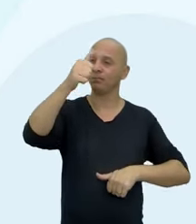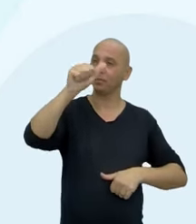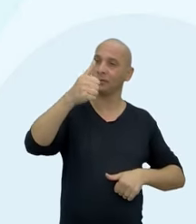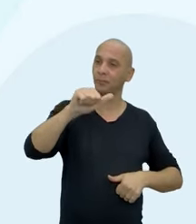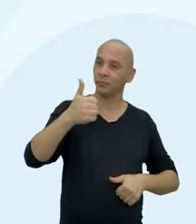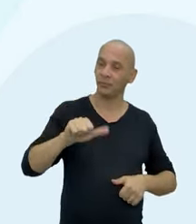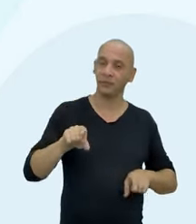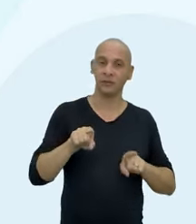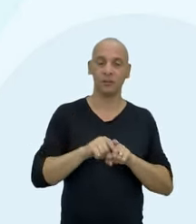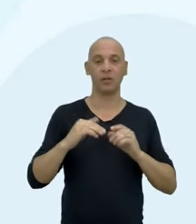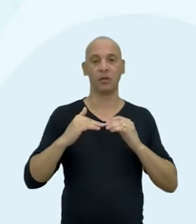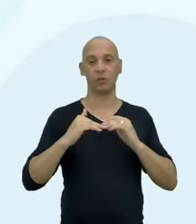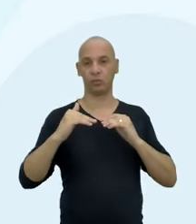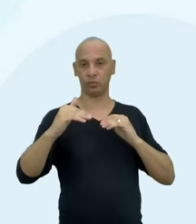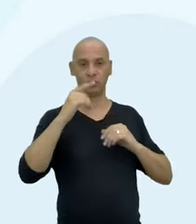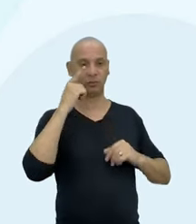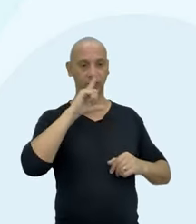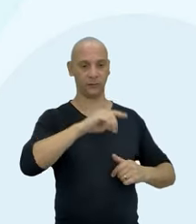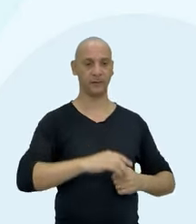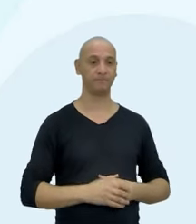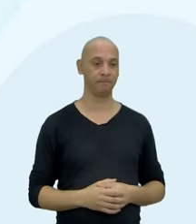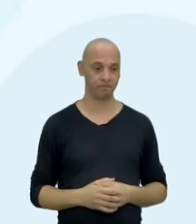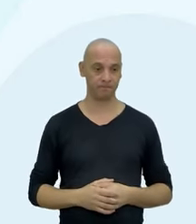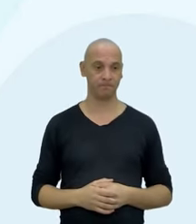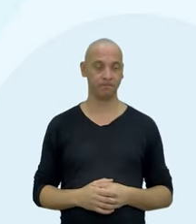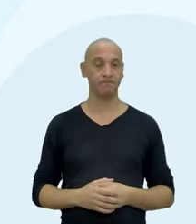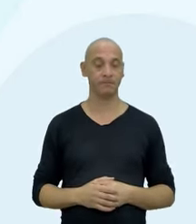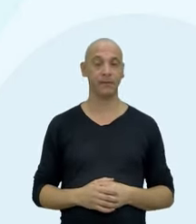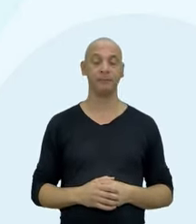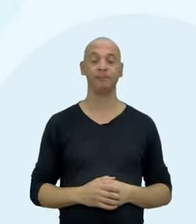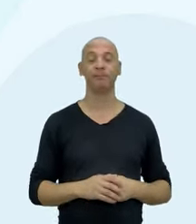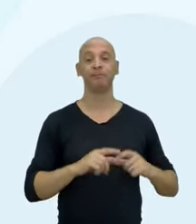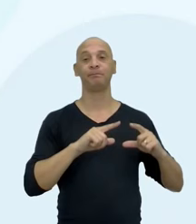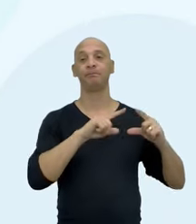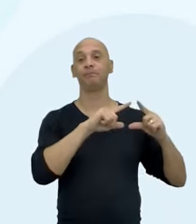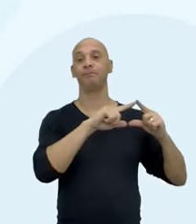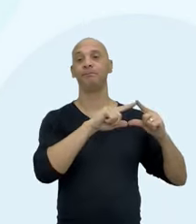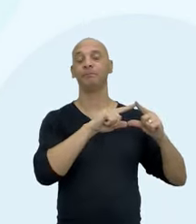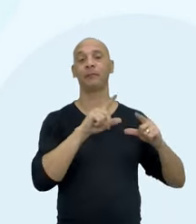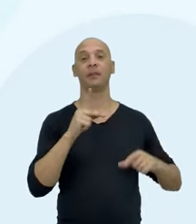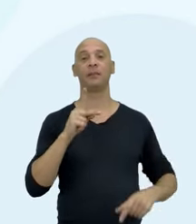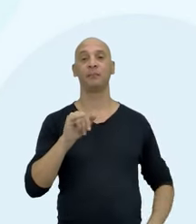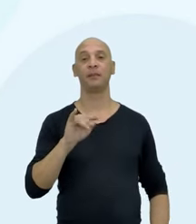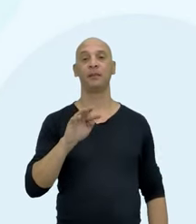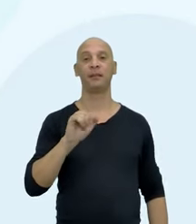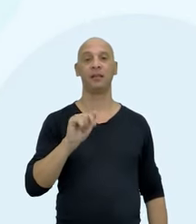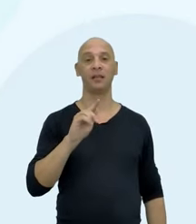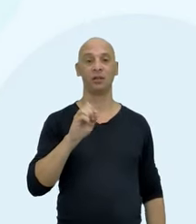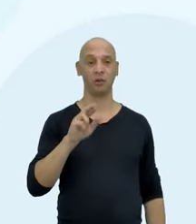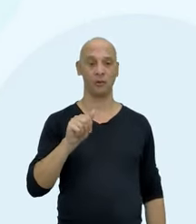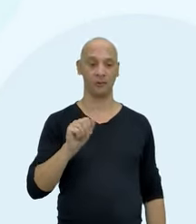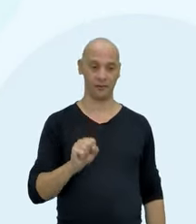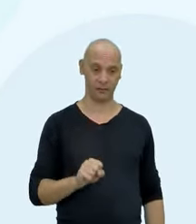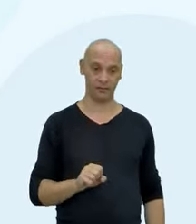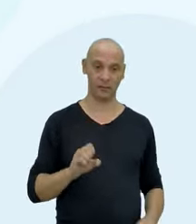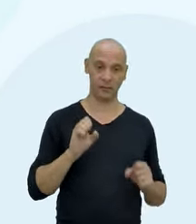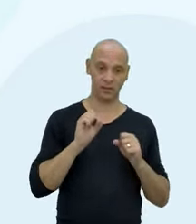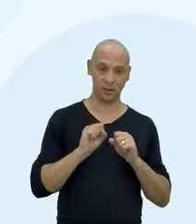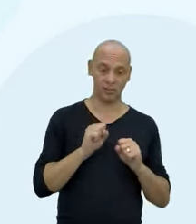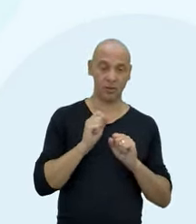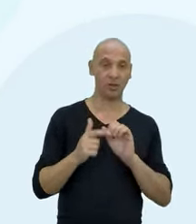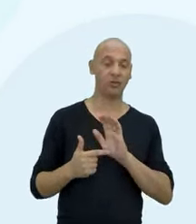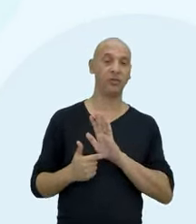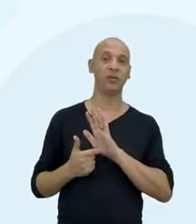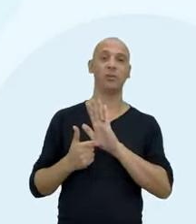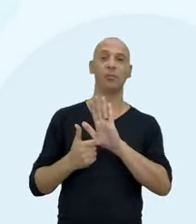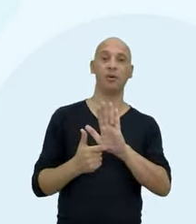contra e constantes né teorema de Pitágoras aqui algumas imagens não se destacaram né então você pode fazer a